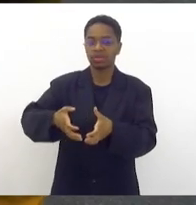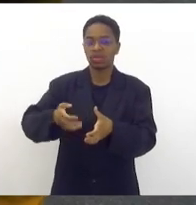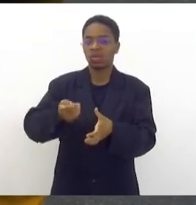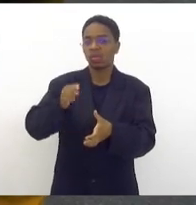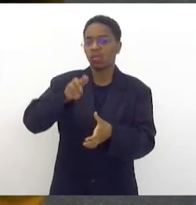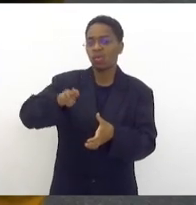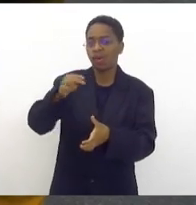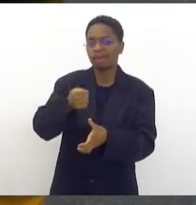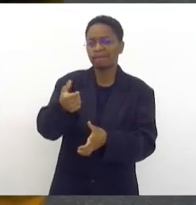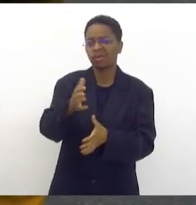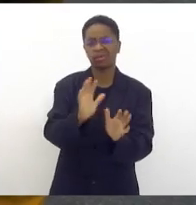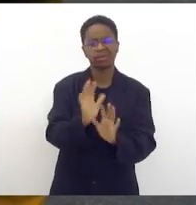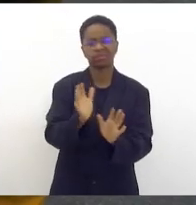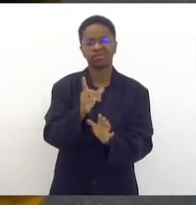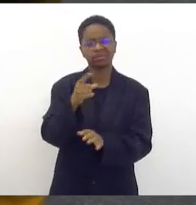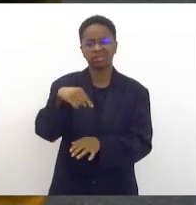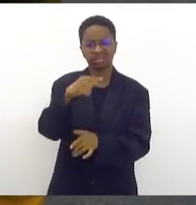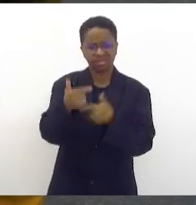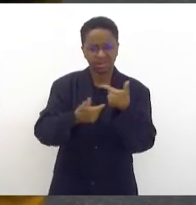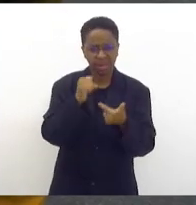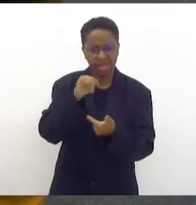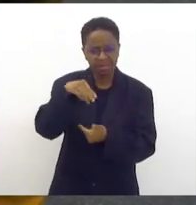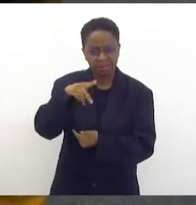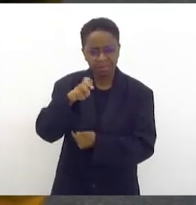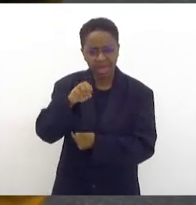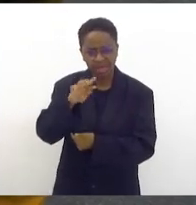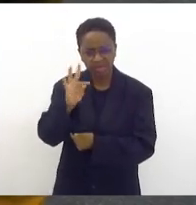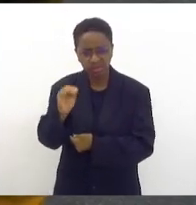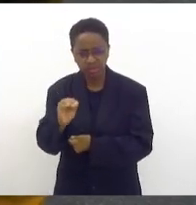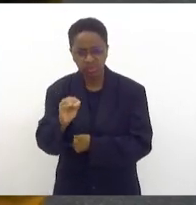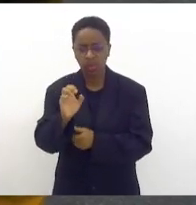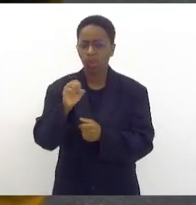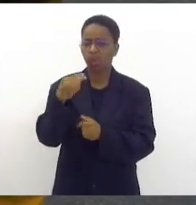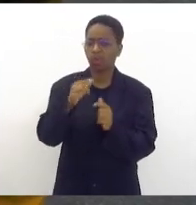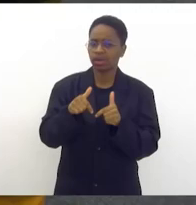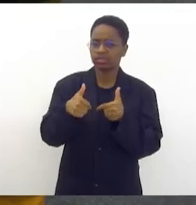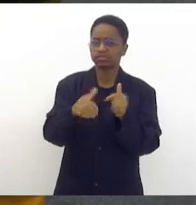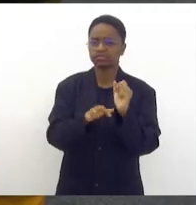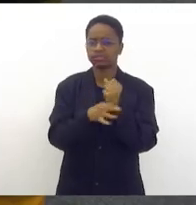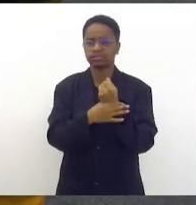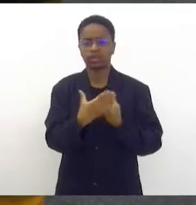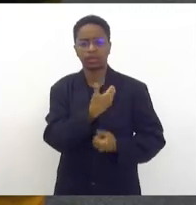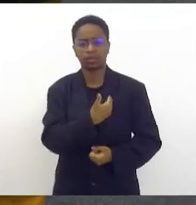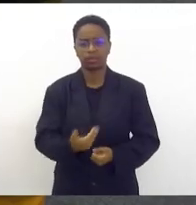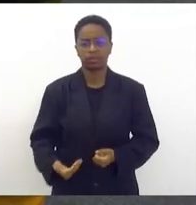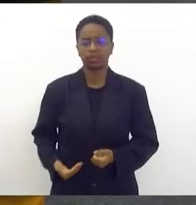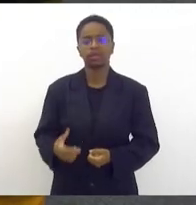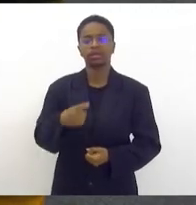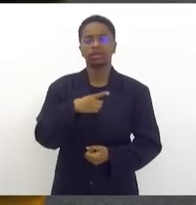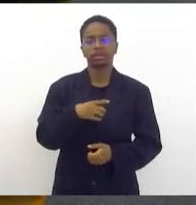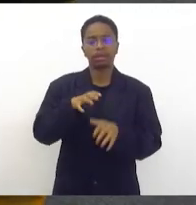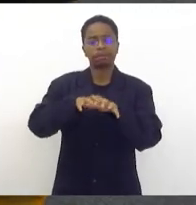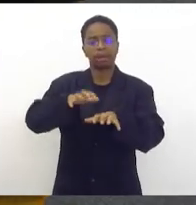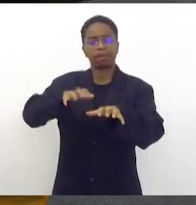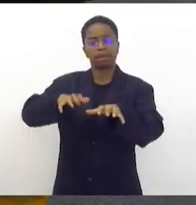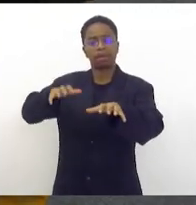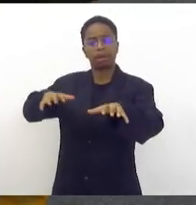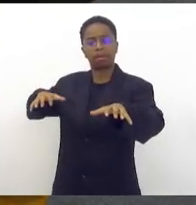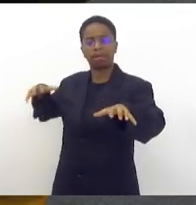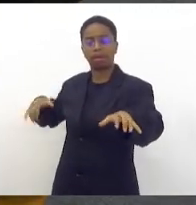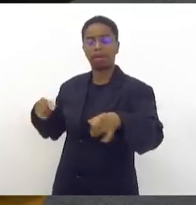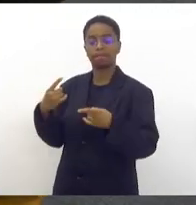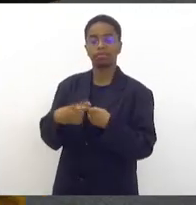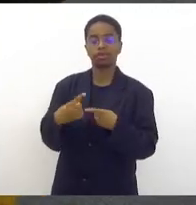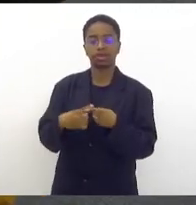uso, ninguém é do Inmetro. Operação de segurança pública que faz quilômetros de congestionamento porque